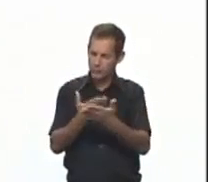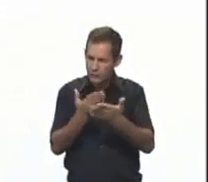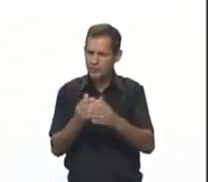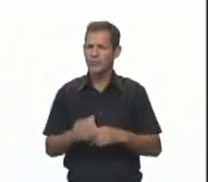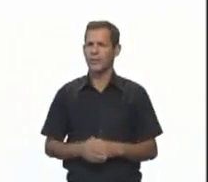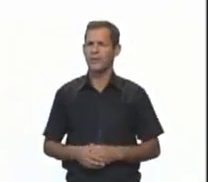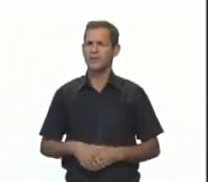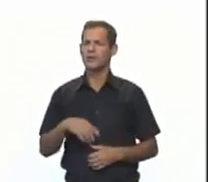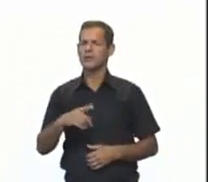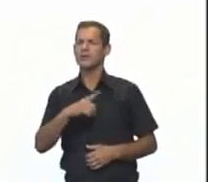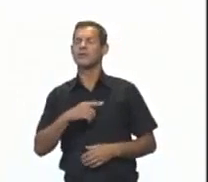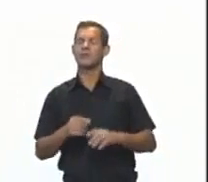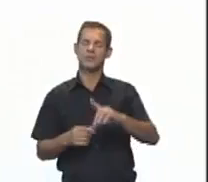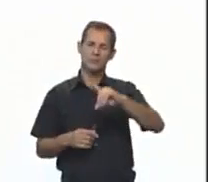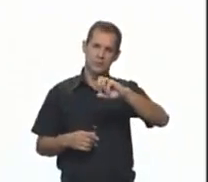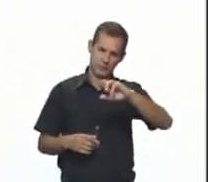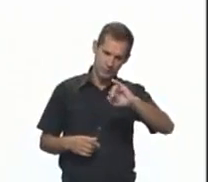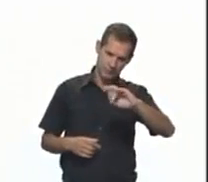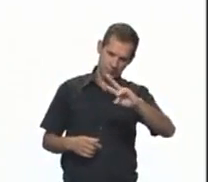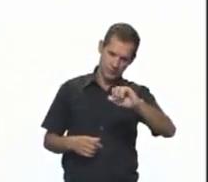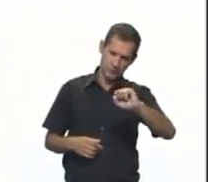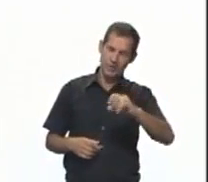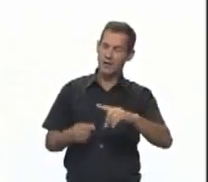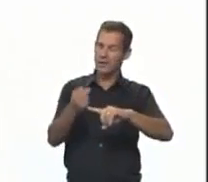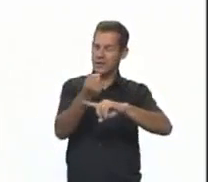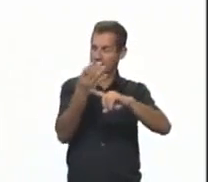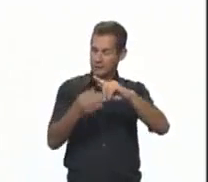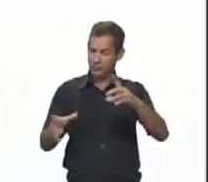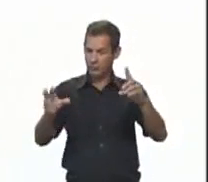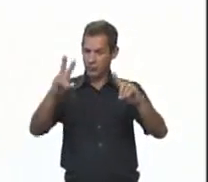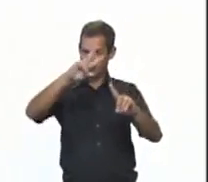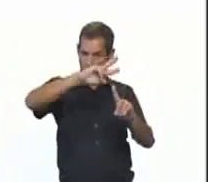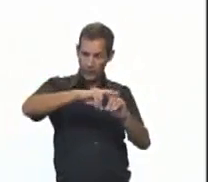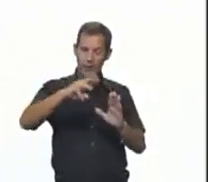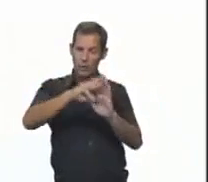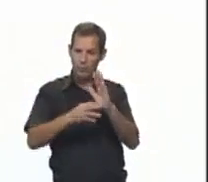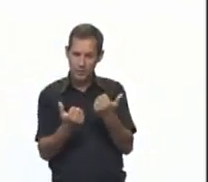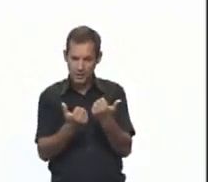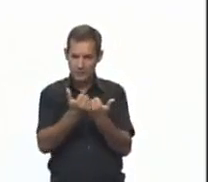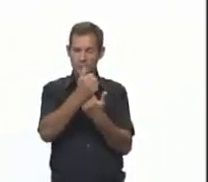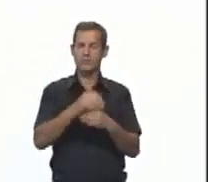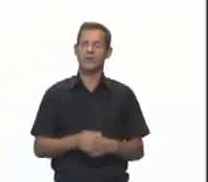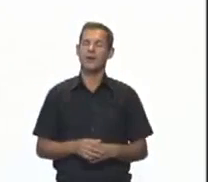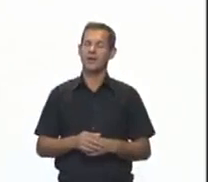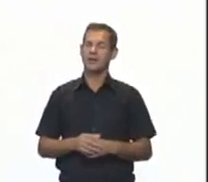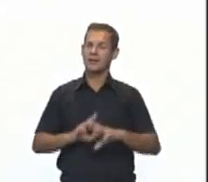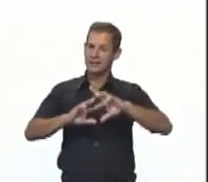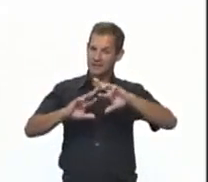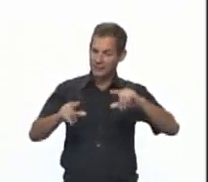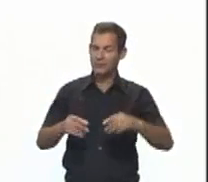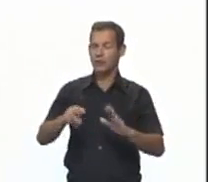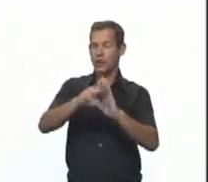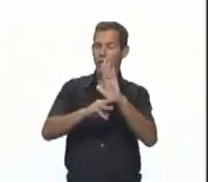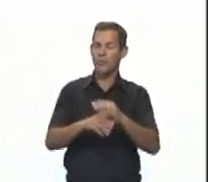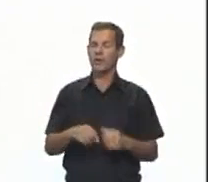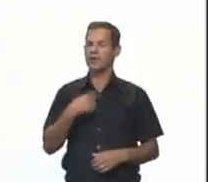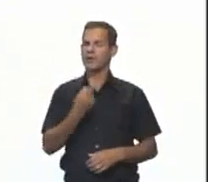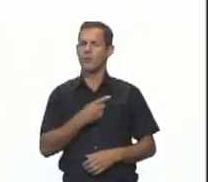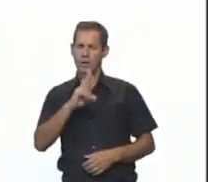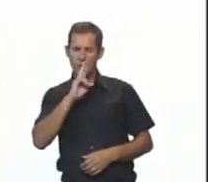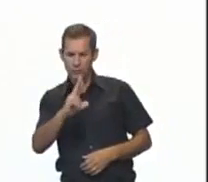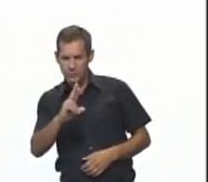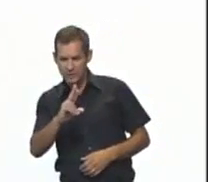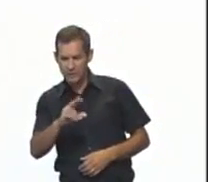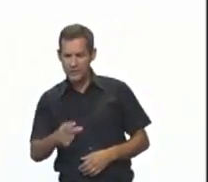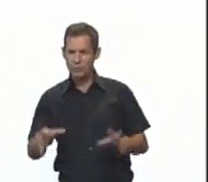derivada? Nós tínhamos derivada de funções compostas. O método da mudança de variável é um método para a gente